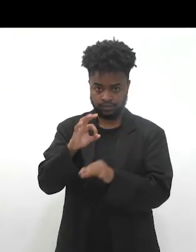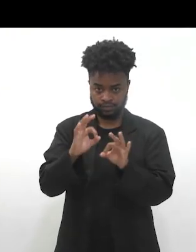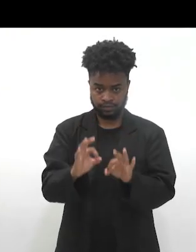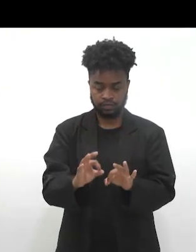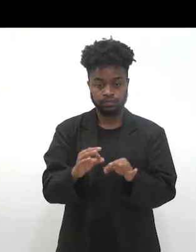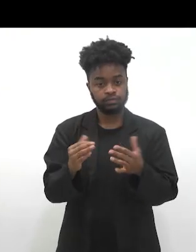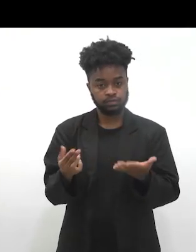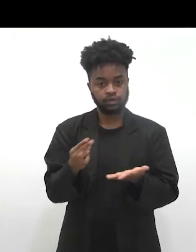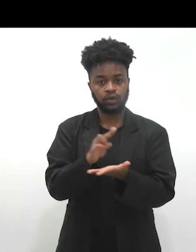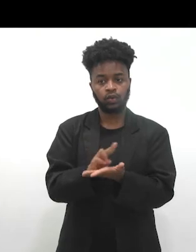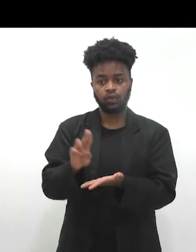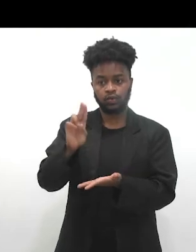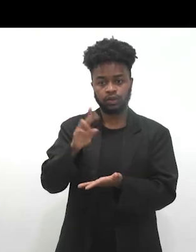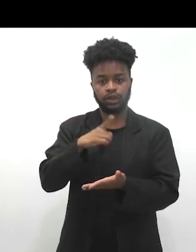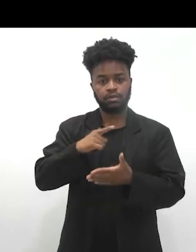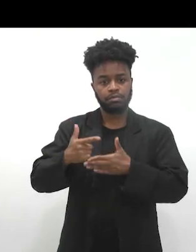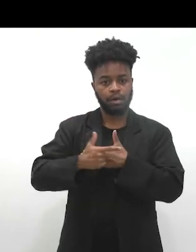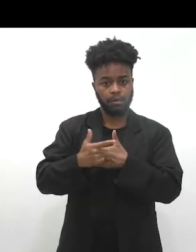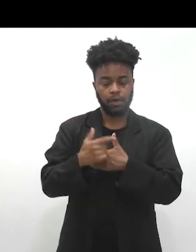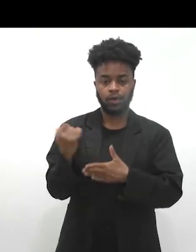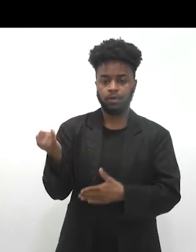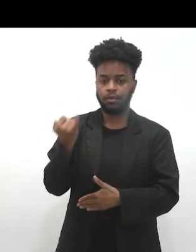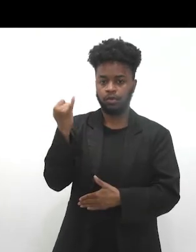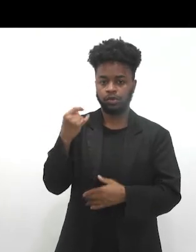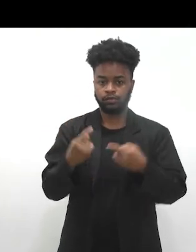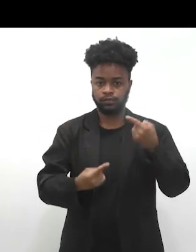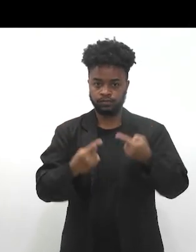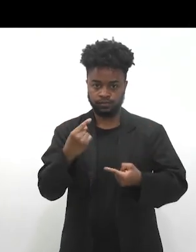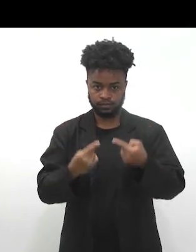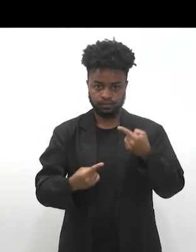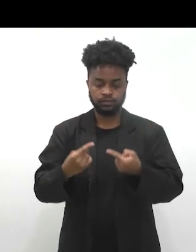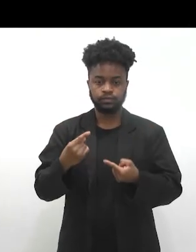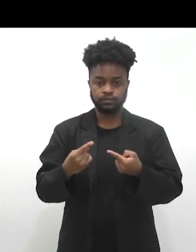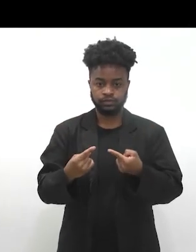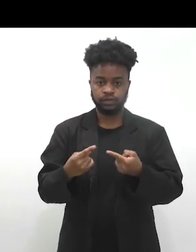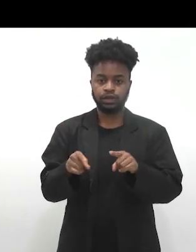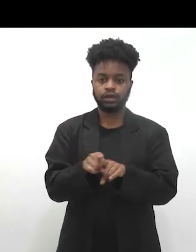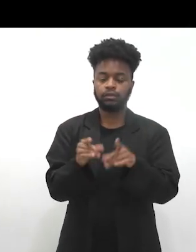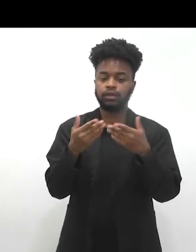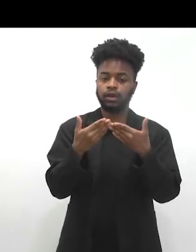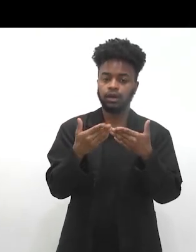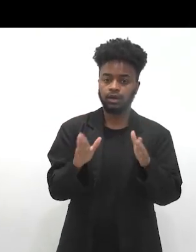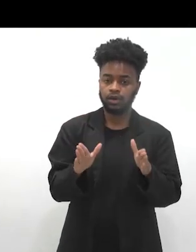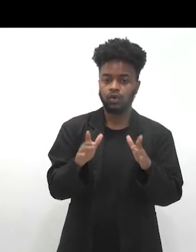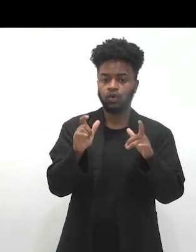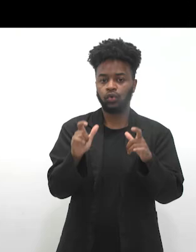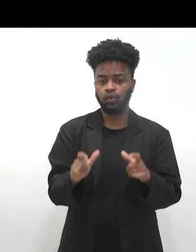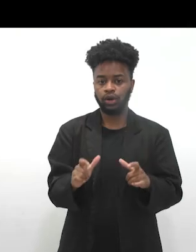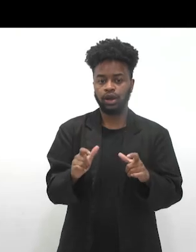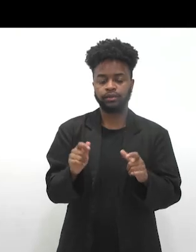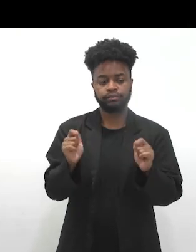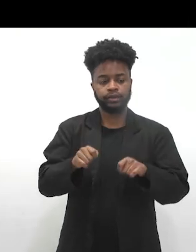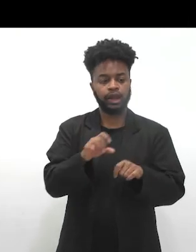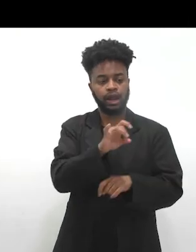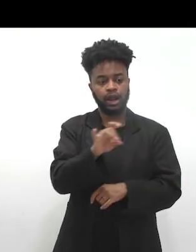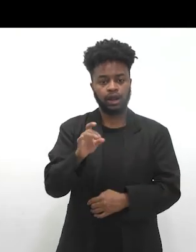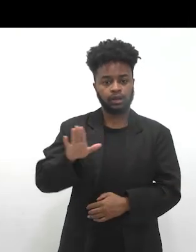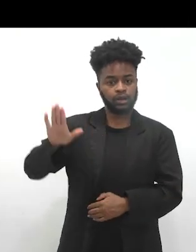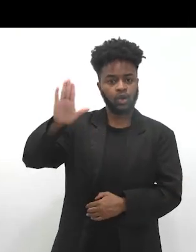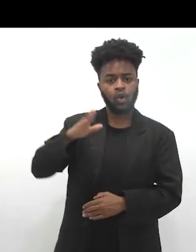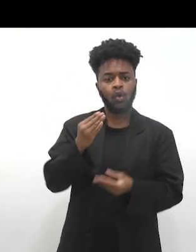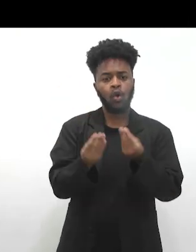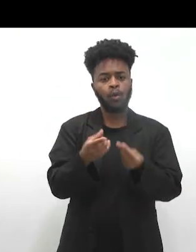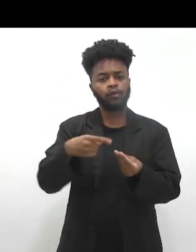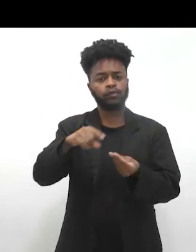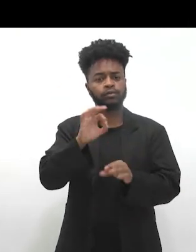Sim. As universidades têm um papel fundamental na discussão, enfim, na abertura de espaço para os candidatos,